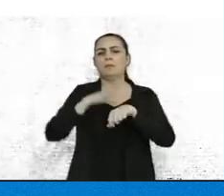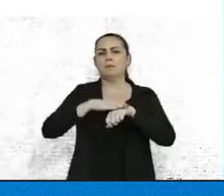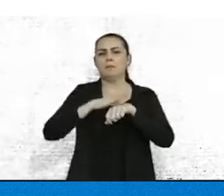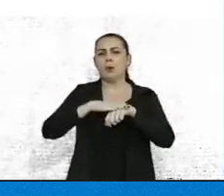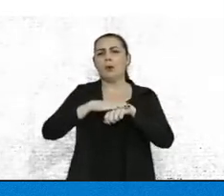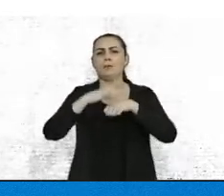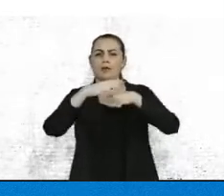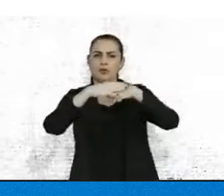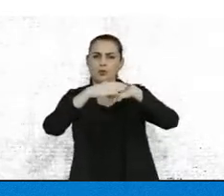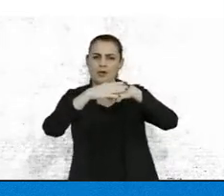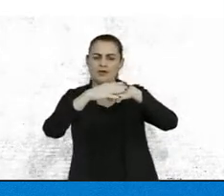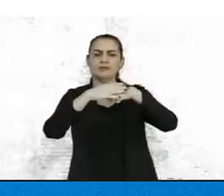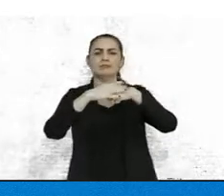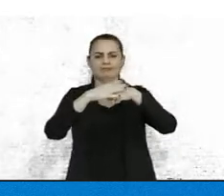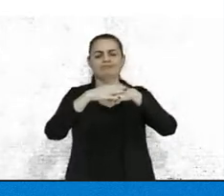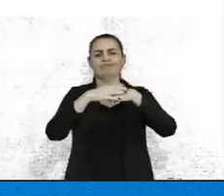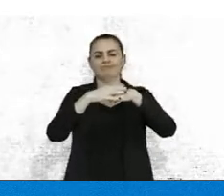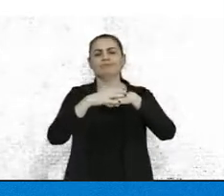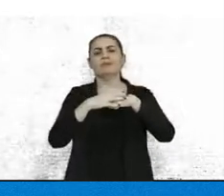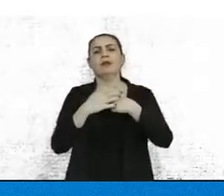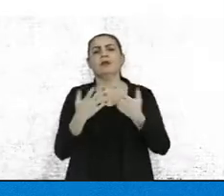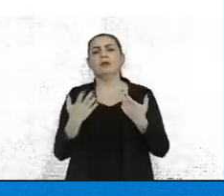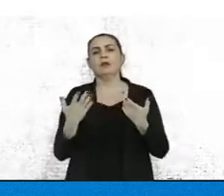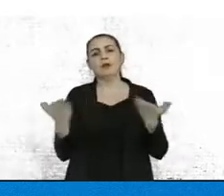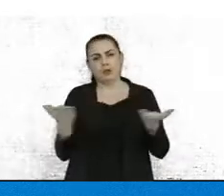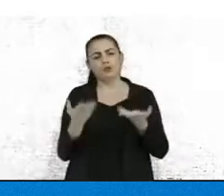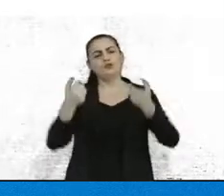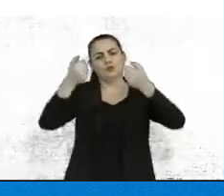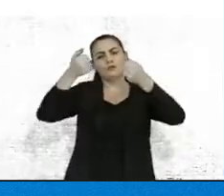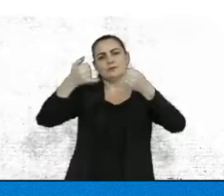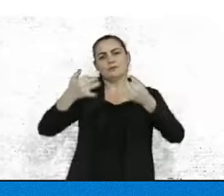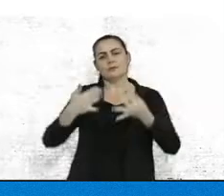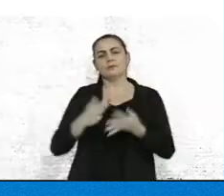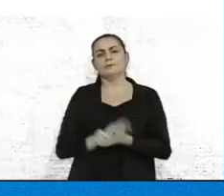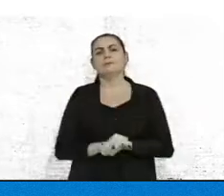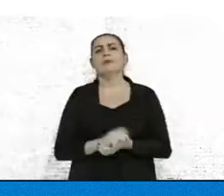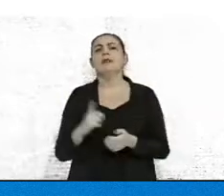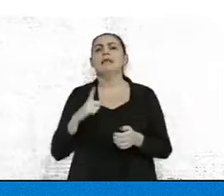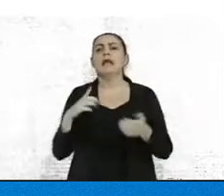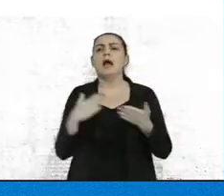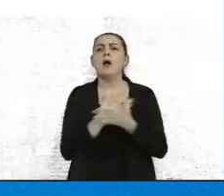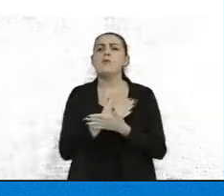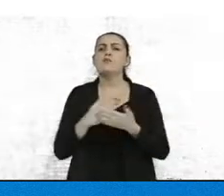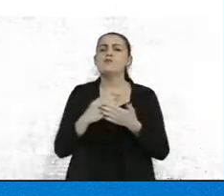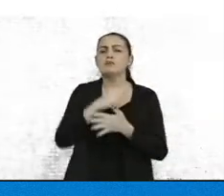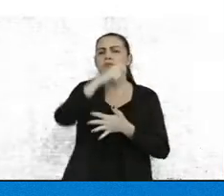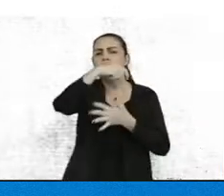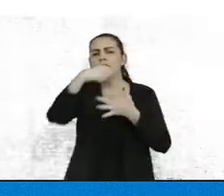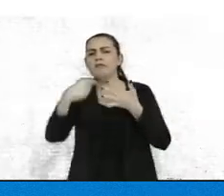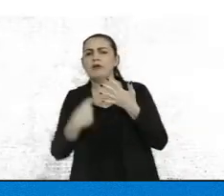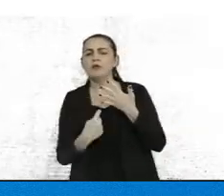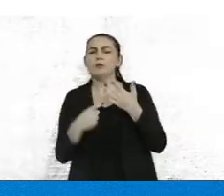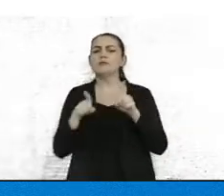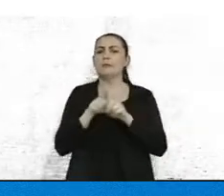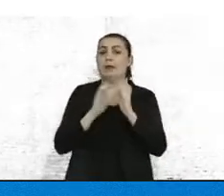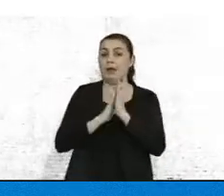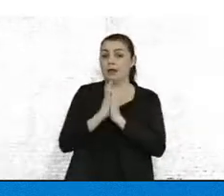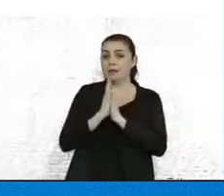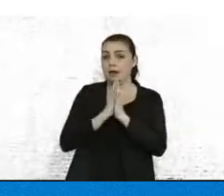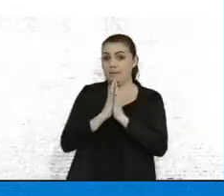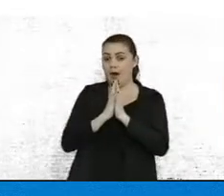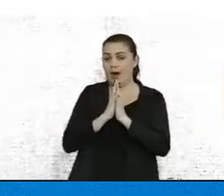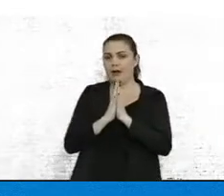está conversando muito hoje. Existem também fatores que interferem na conversão periférica. A nossa